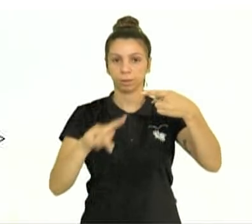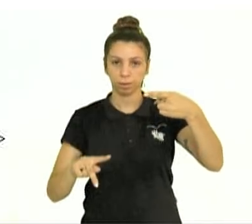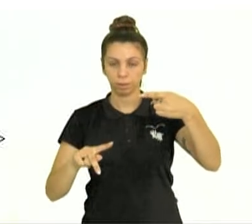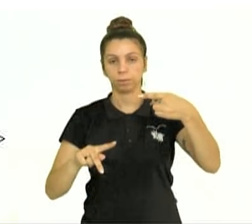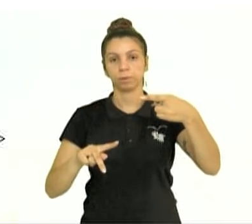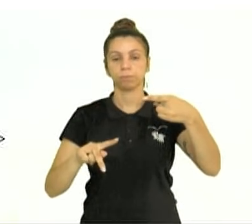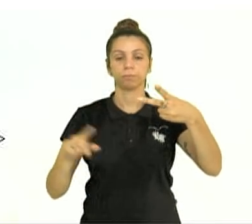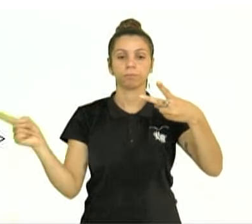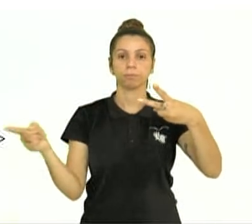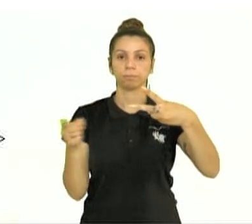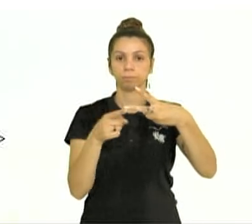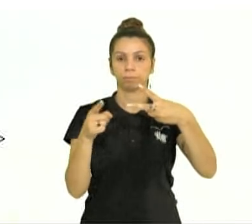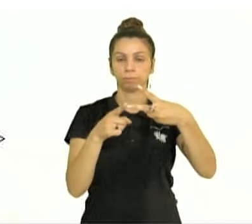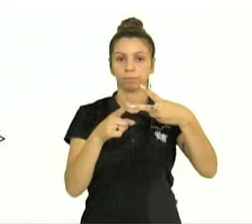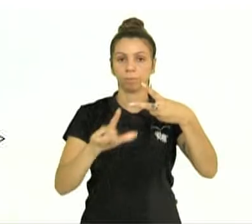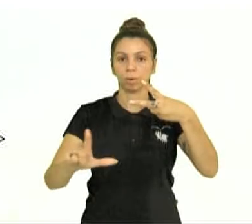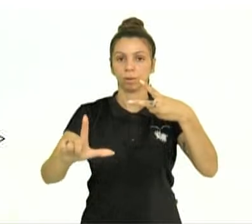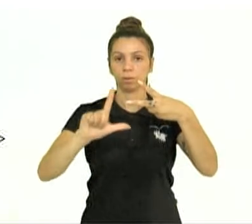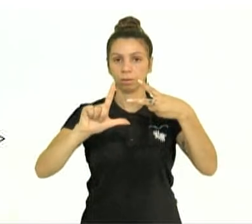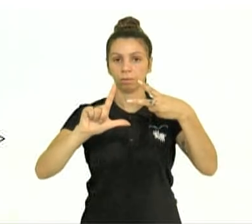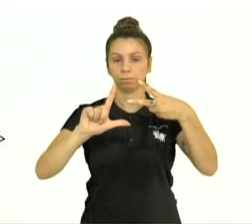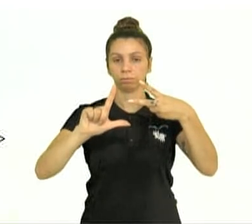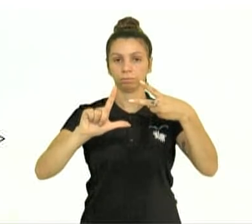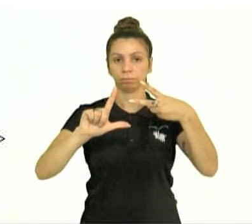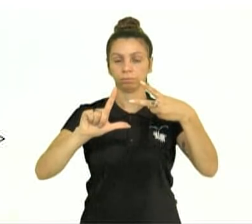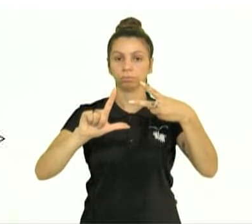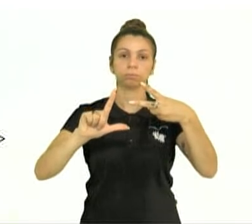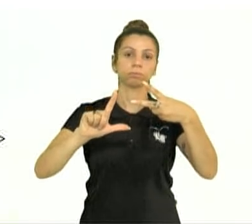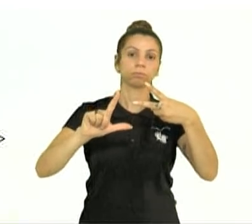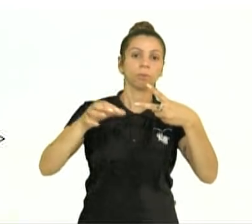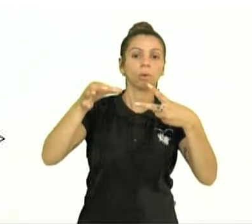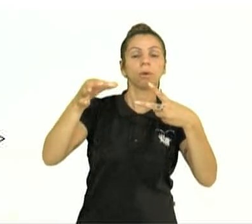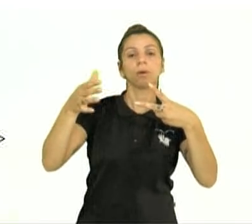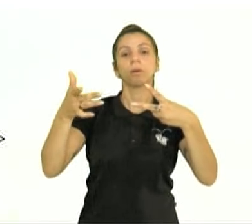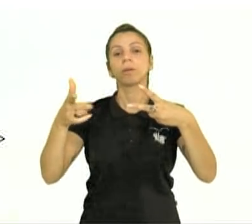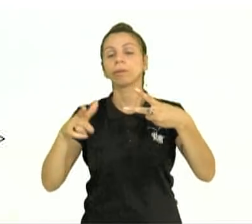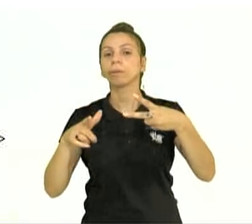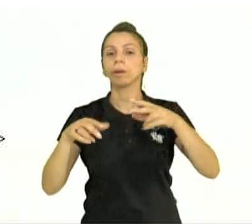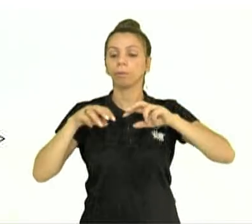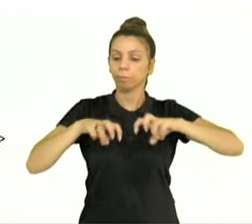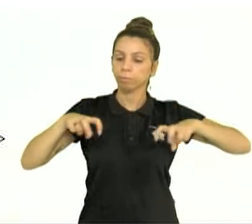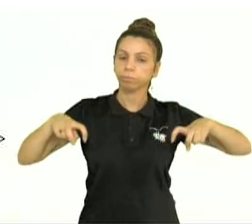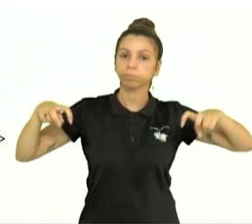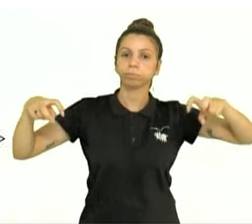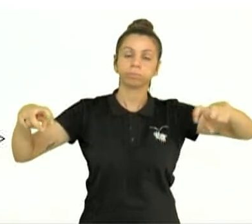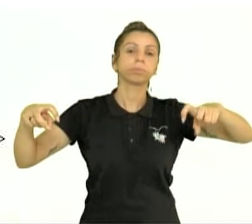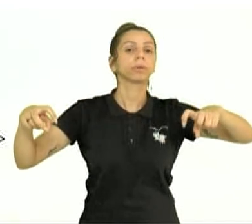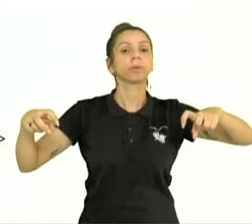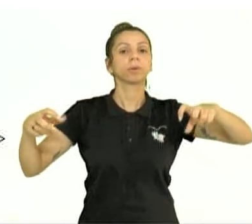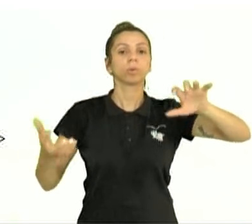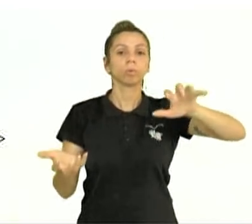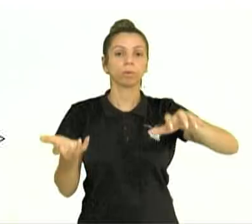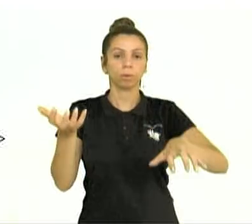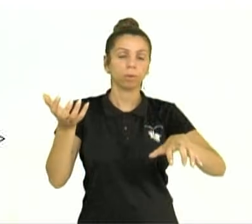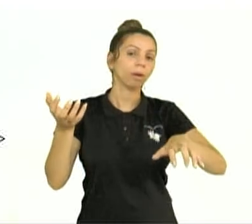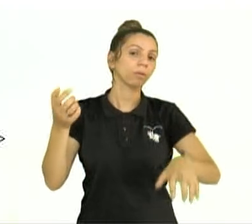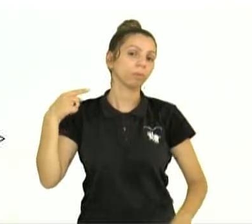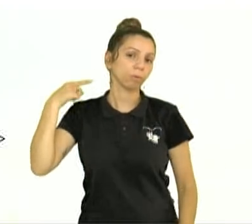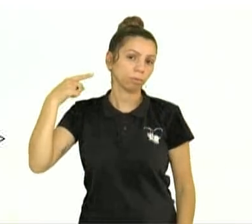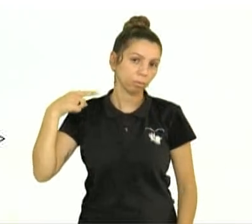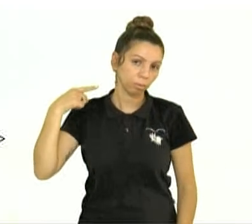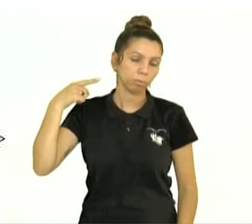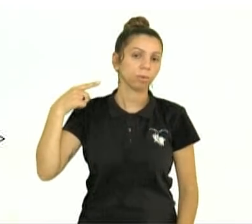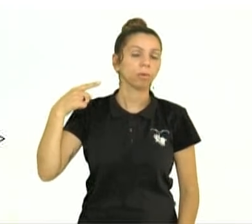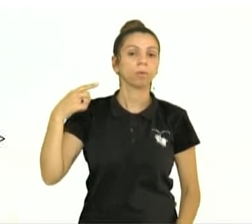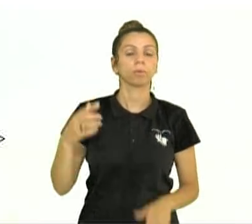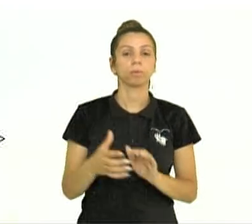Presidente, o Legislativo, as câmaras do Senado e dos deputados, federal, se for na esfera